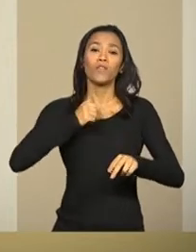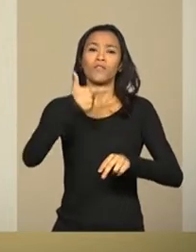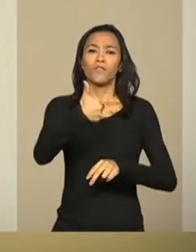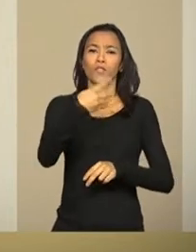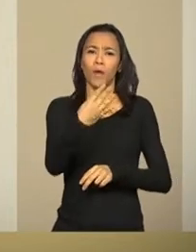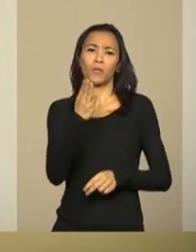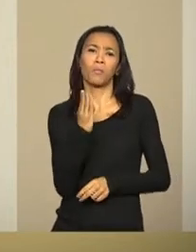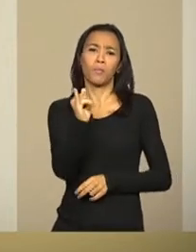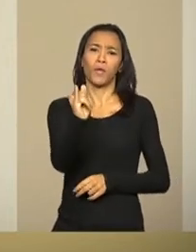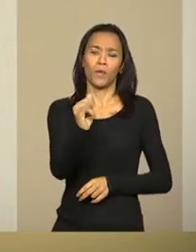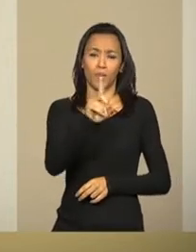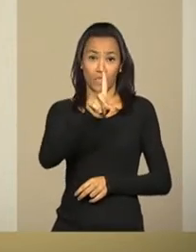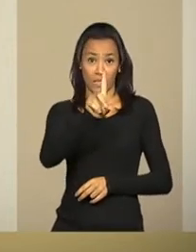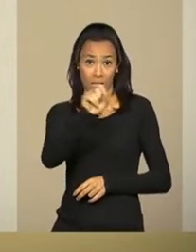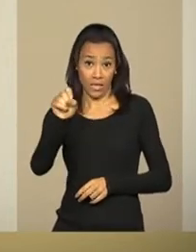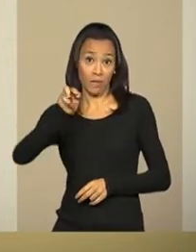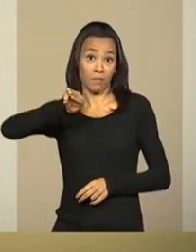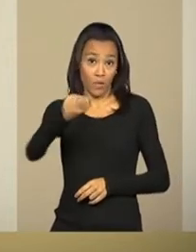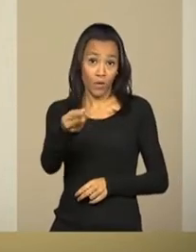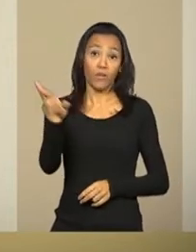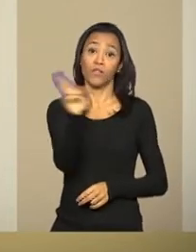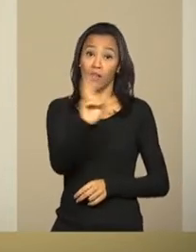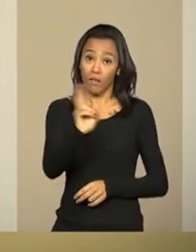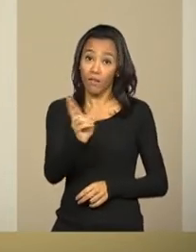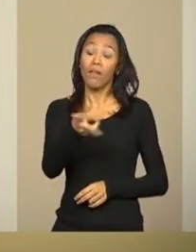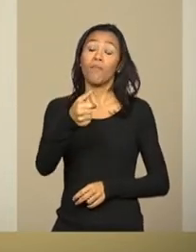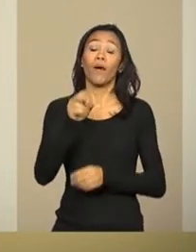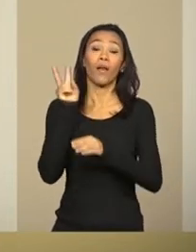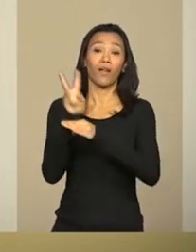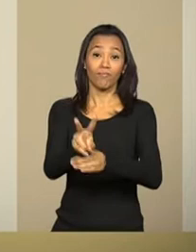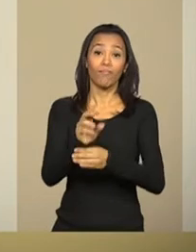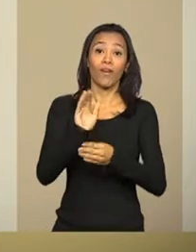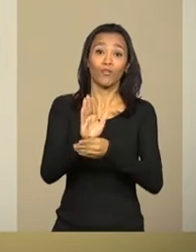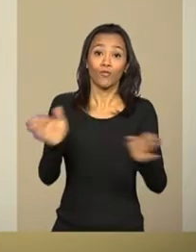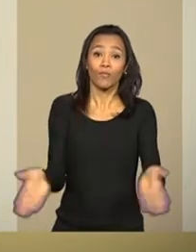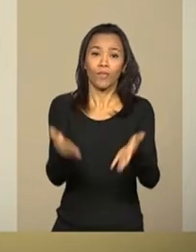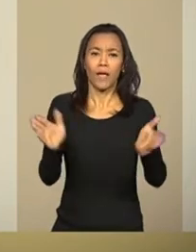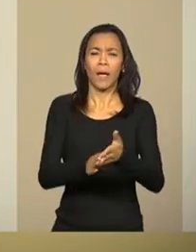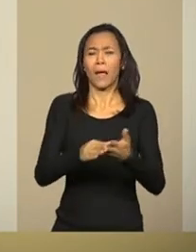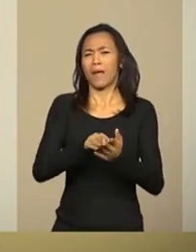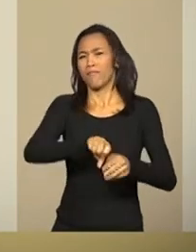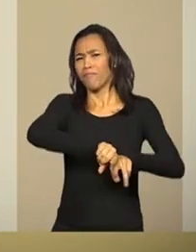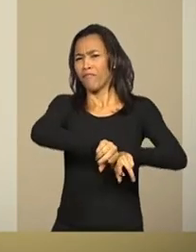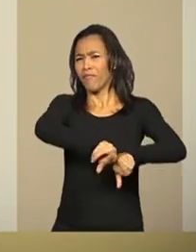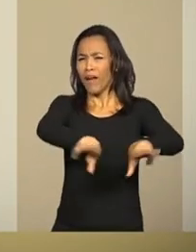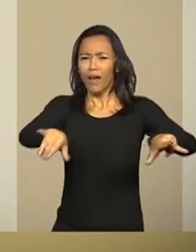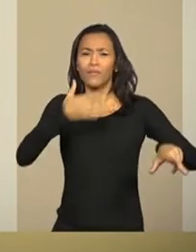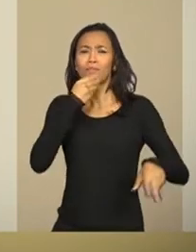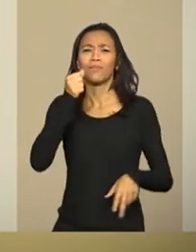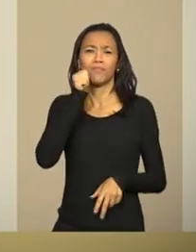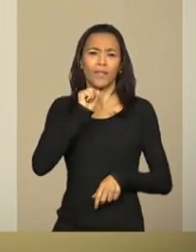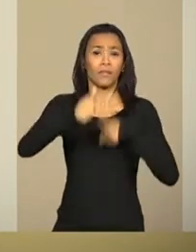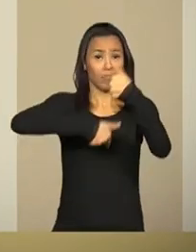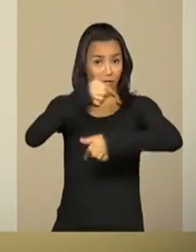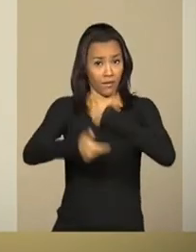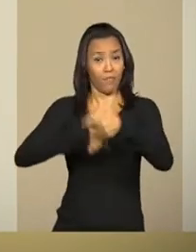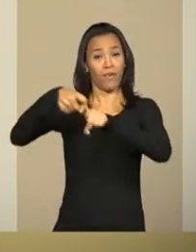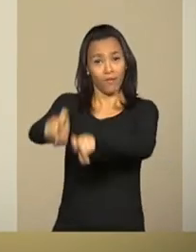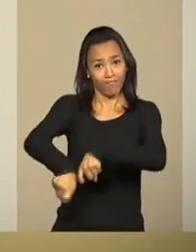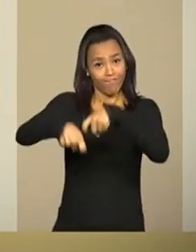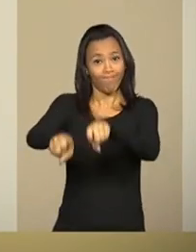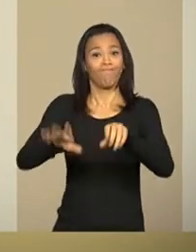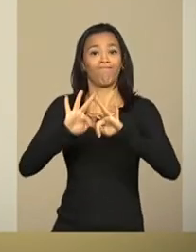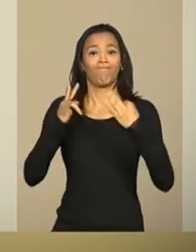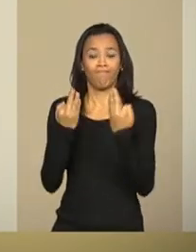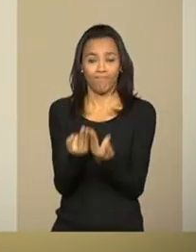bilhões e 100 milhões de reais para financiar a atividade de milhões de brasileiras e brasileiros que vivem da